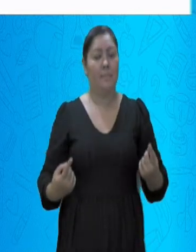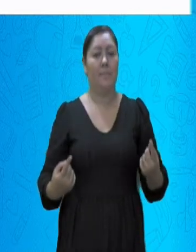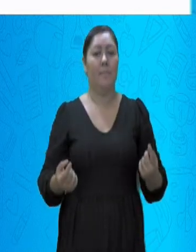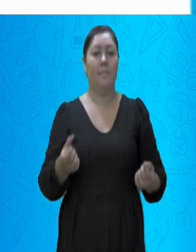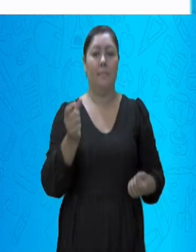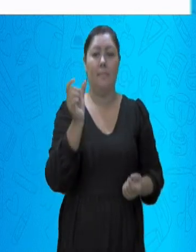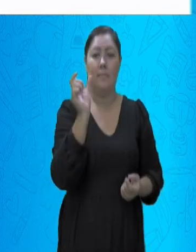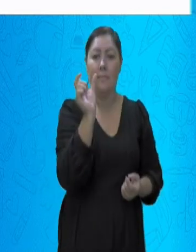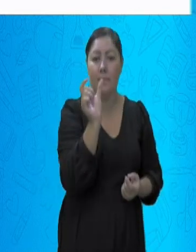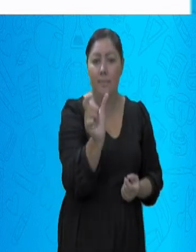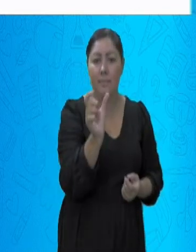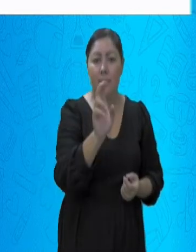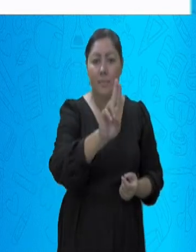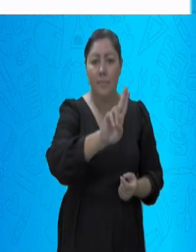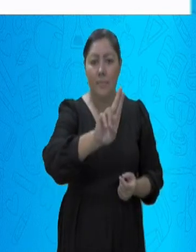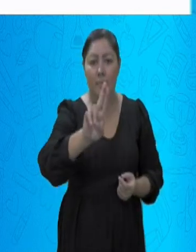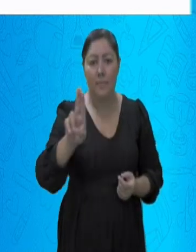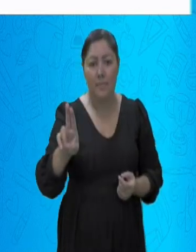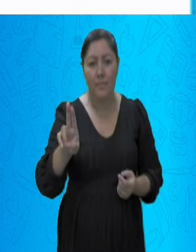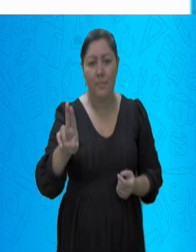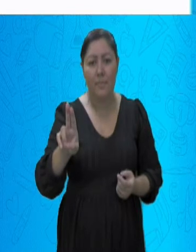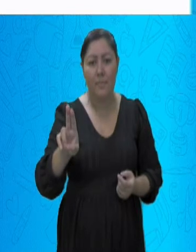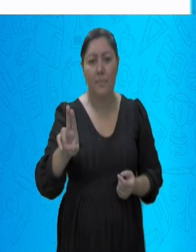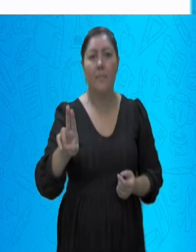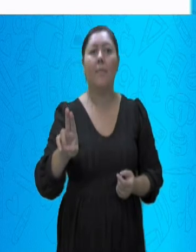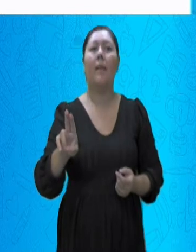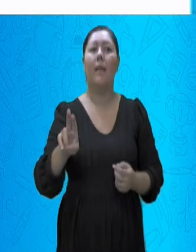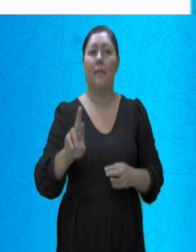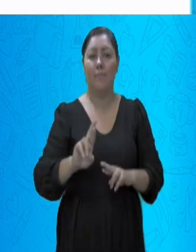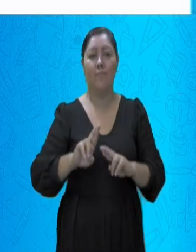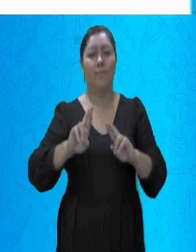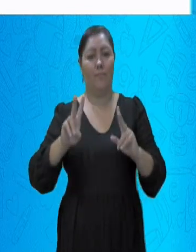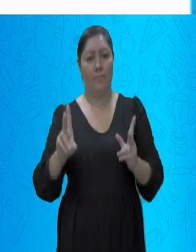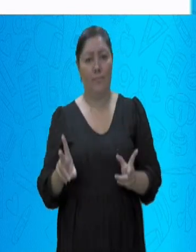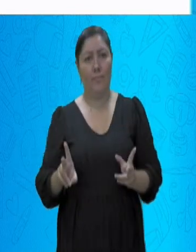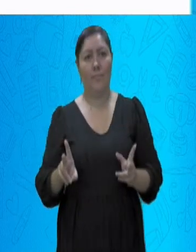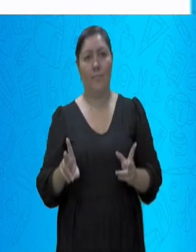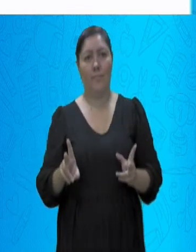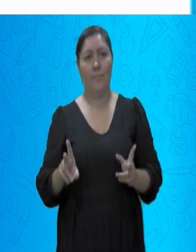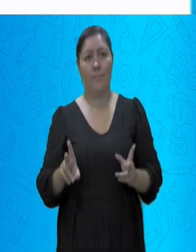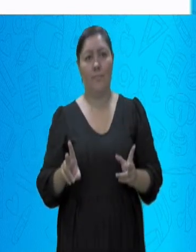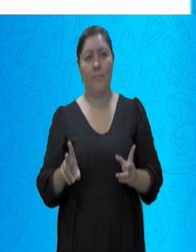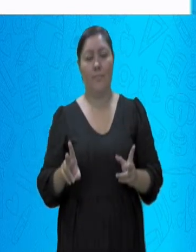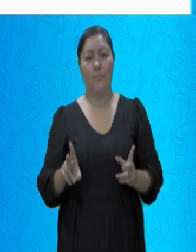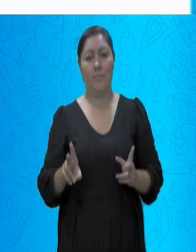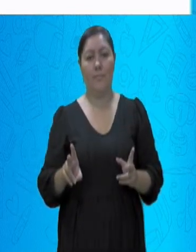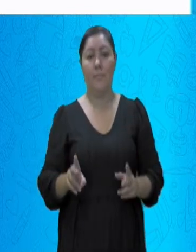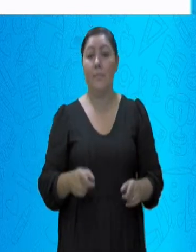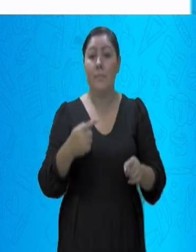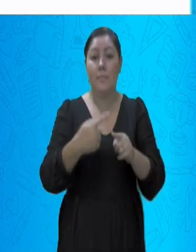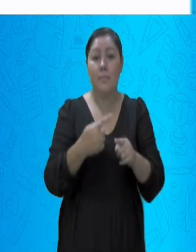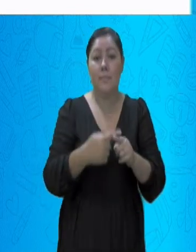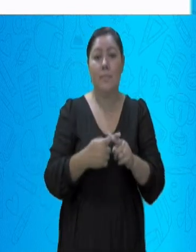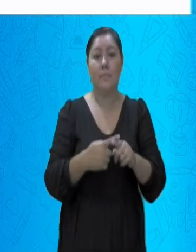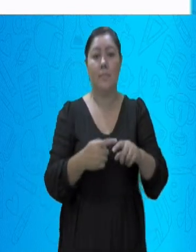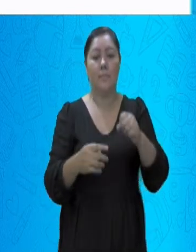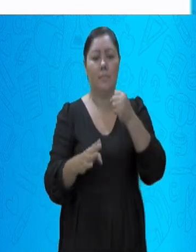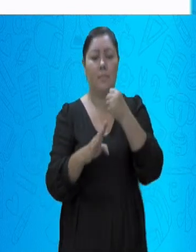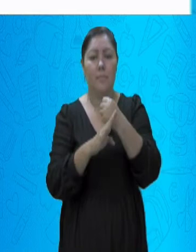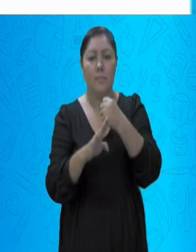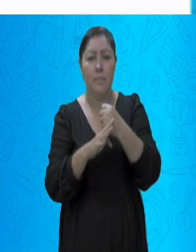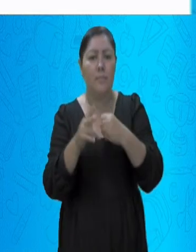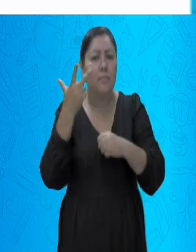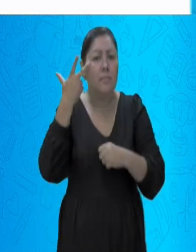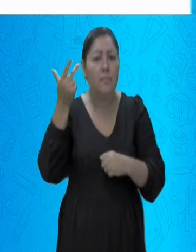usar, pois é um nome que se refere a todo e qualquer cachorro. Já dog foi o nome usado,